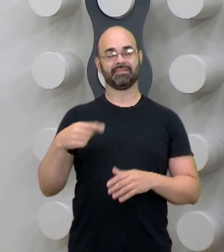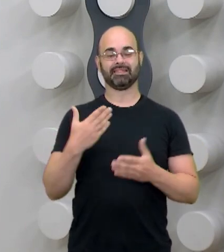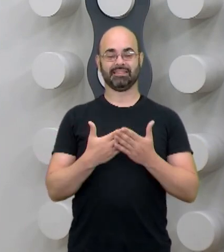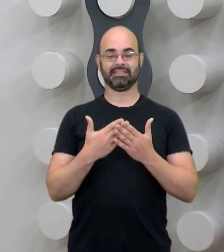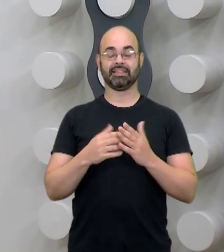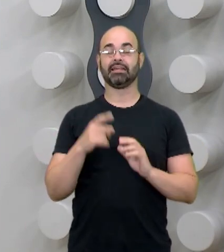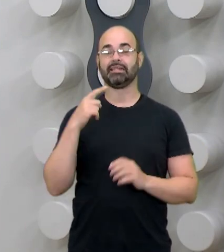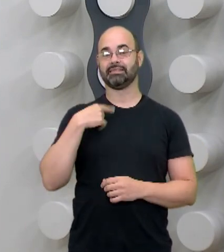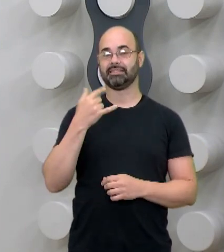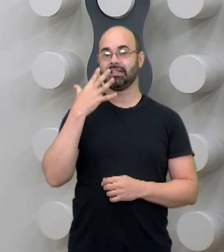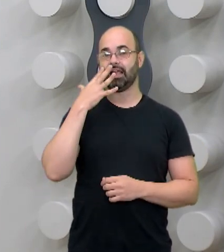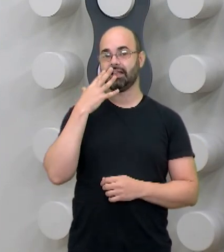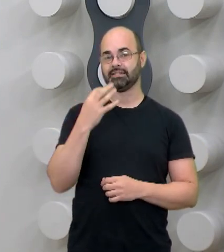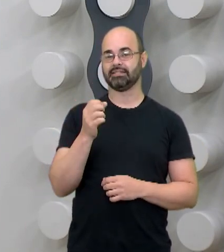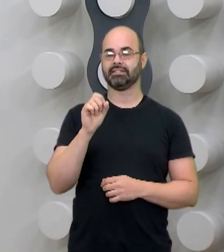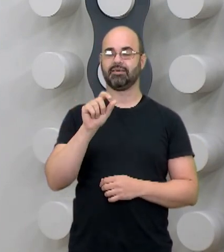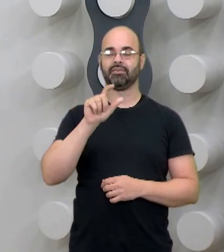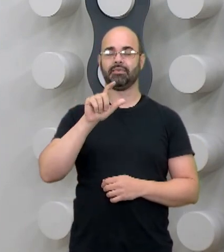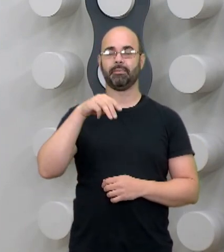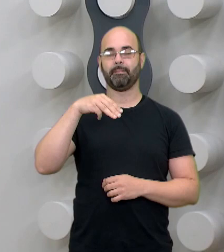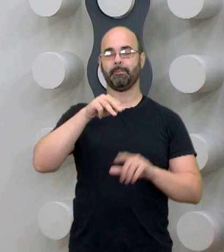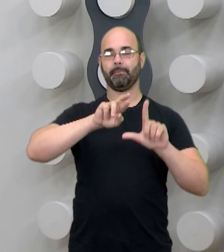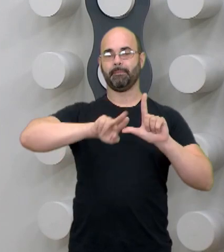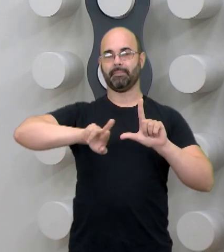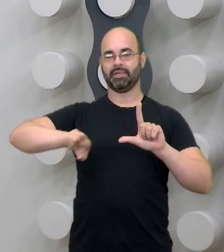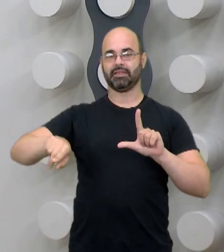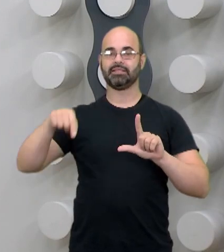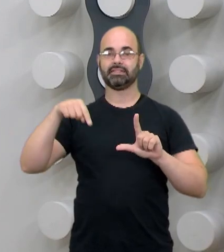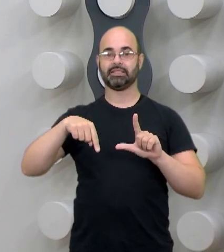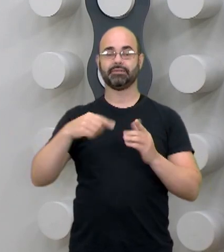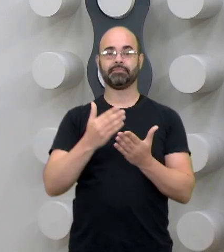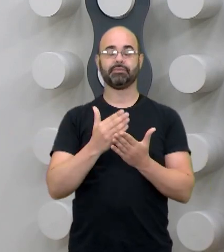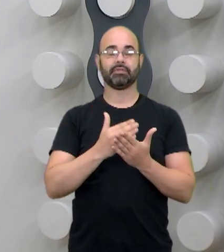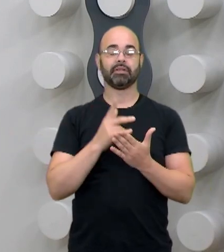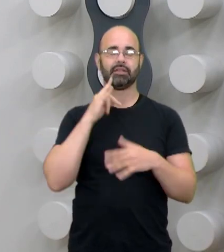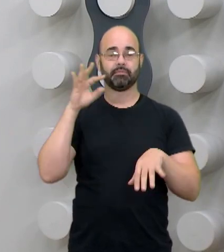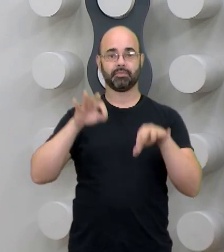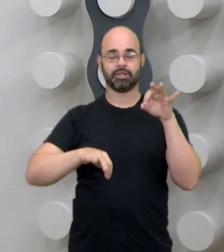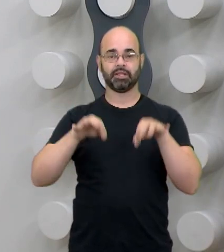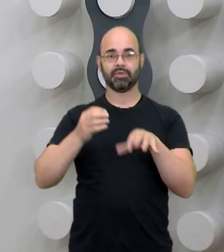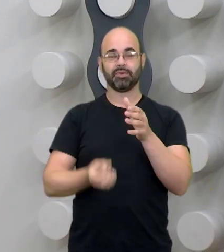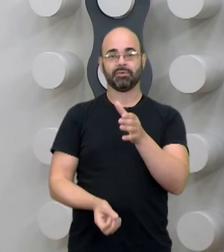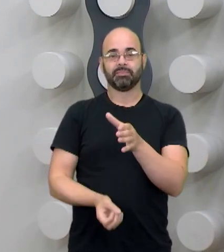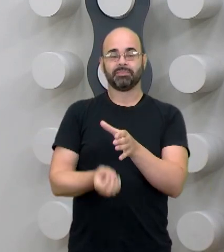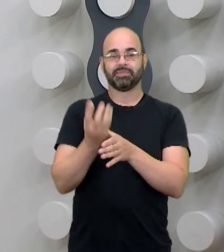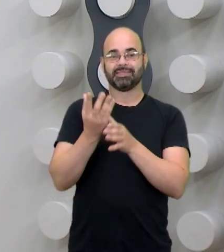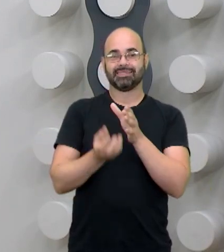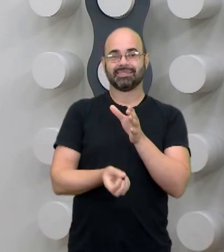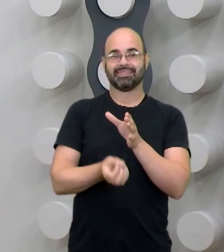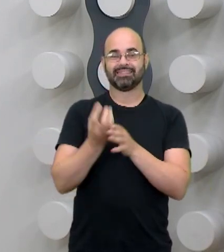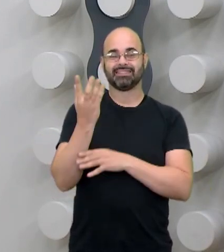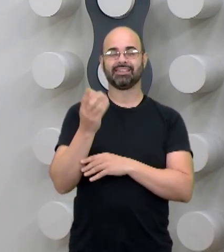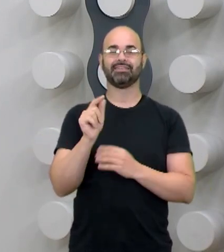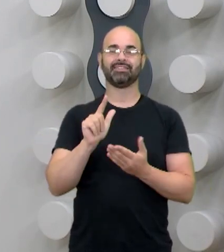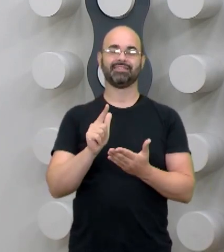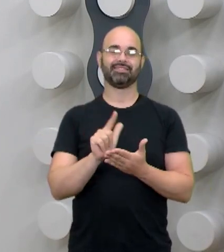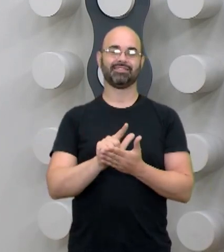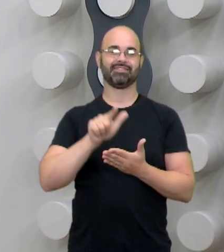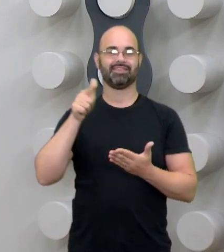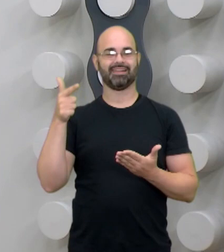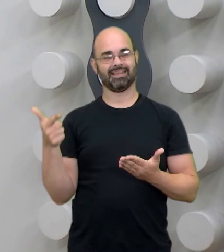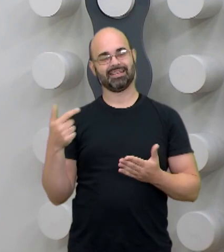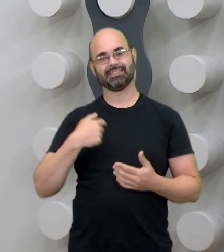Se Liga na Mídia e o componente Laboratório de Produção Jornalística. Eu sou o professor Mauro Farias e hoje a gente está